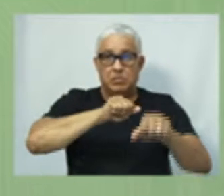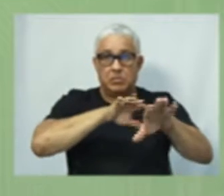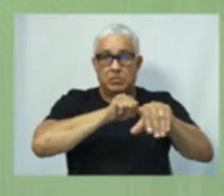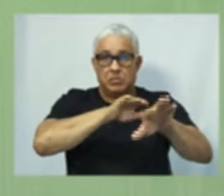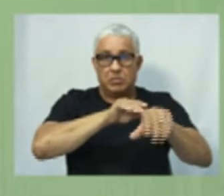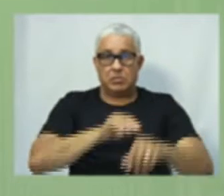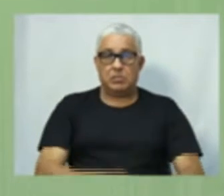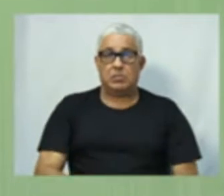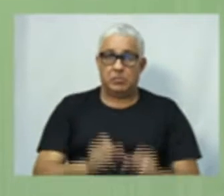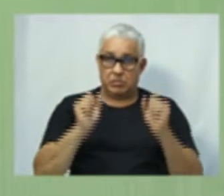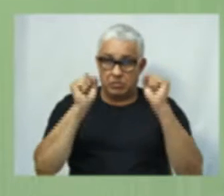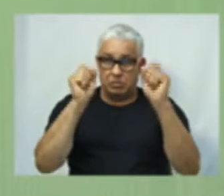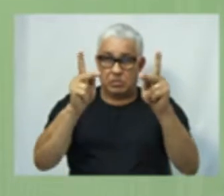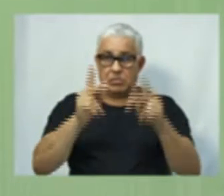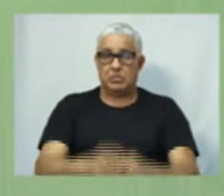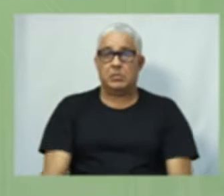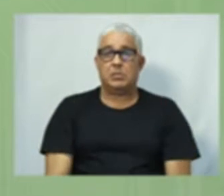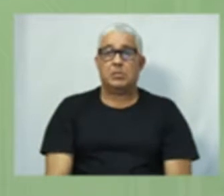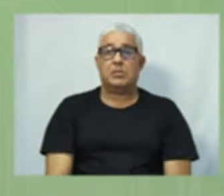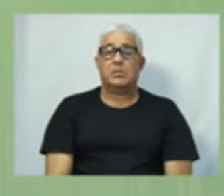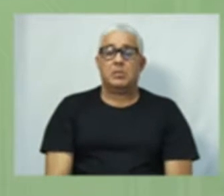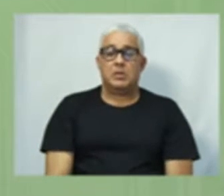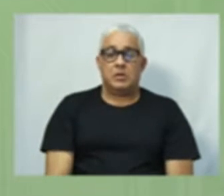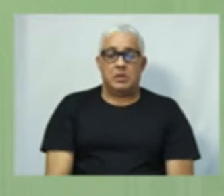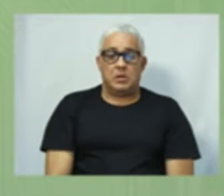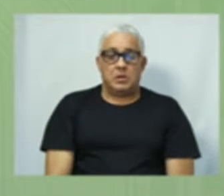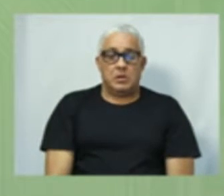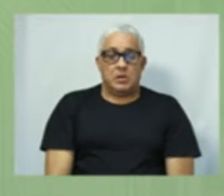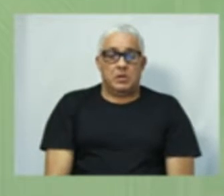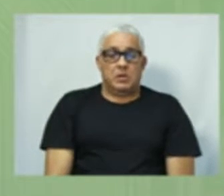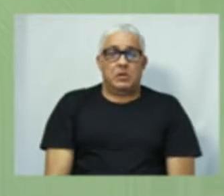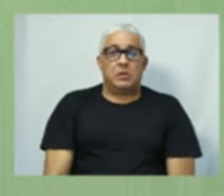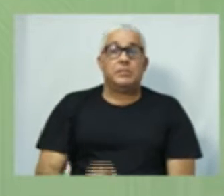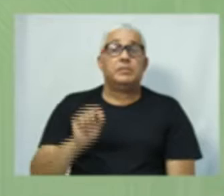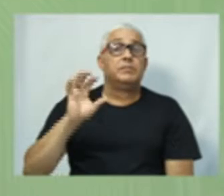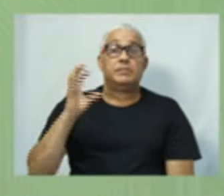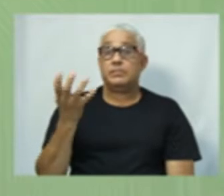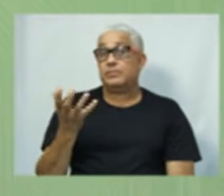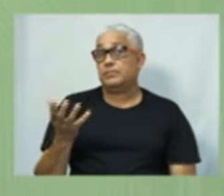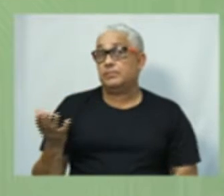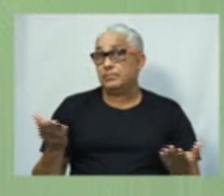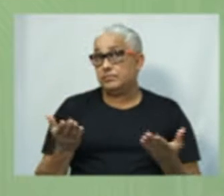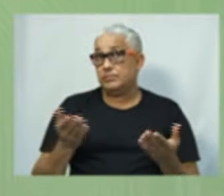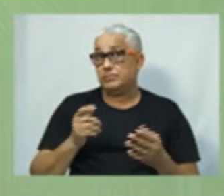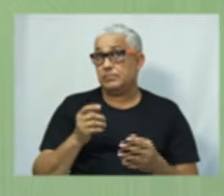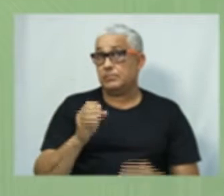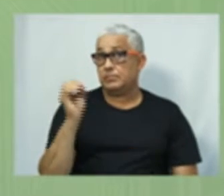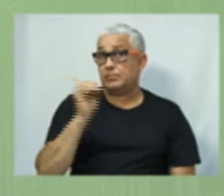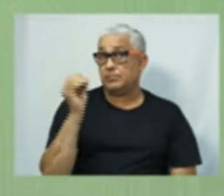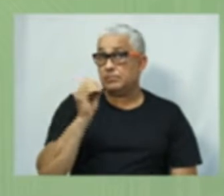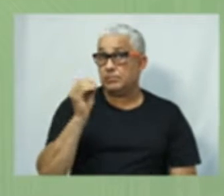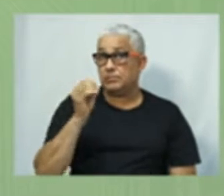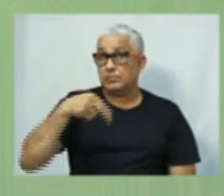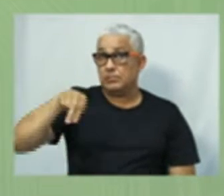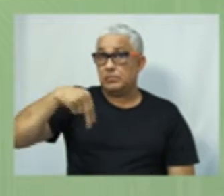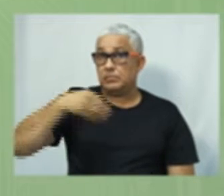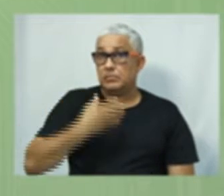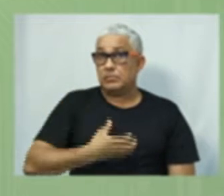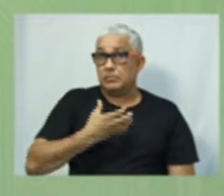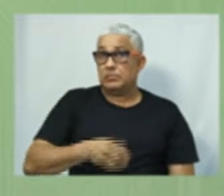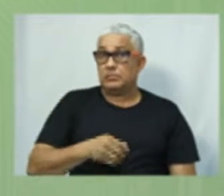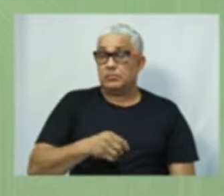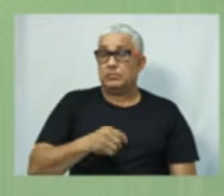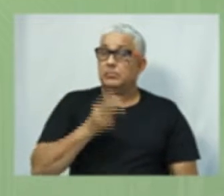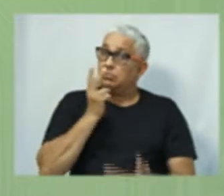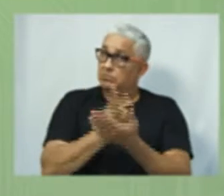setembro. Ok? Vamos lá, pessoal? E o que aconteceu aqui em outubro, novembro e dezembro? A